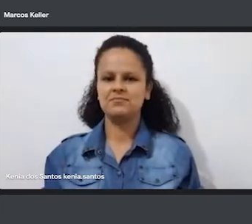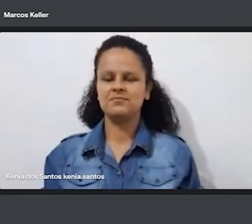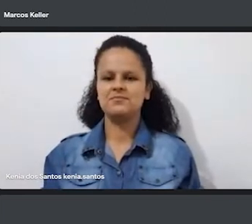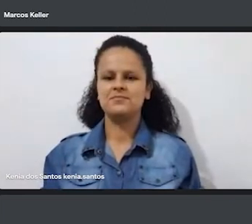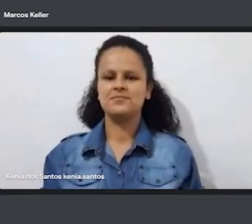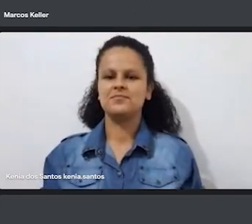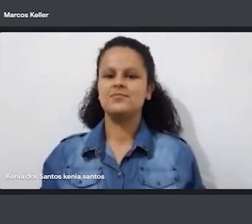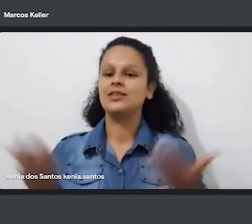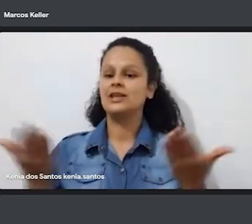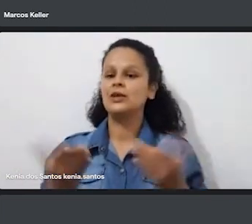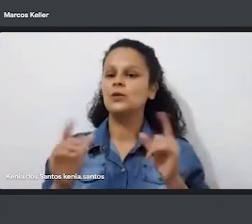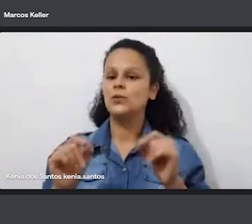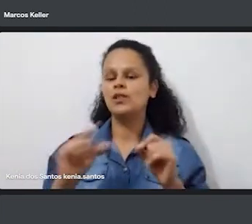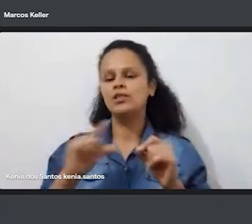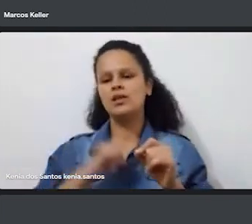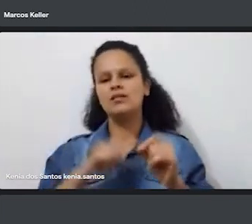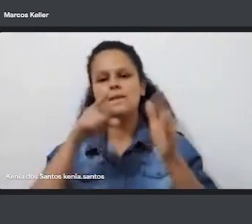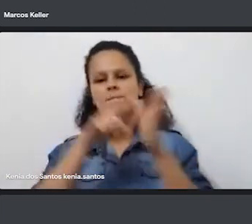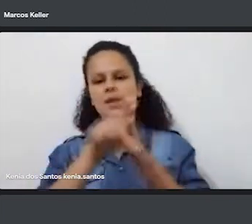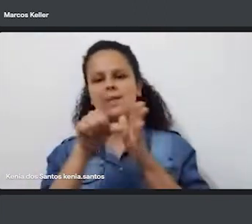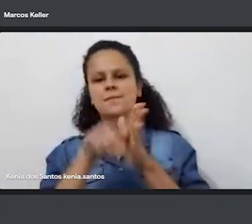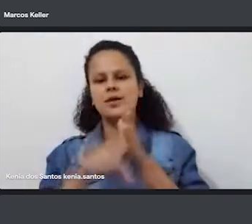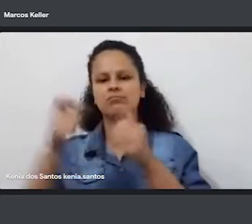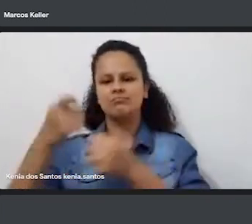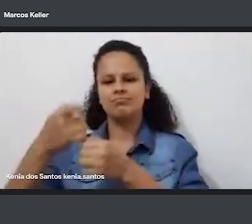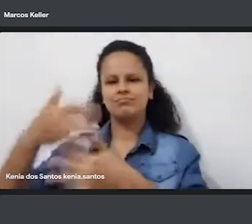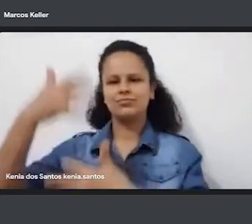Agora a gente vai dar início às perguntas que foram mandadas no chat.